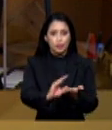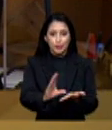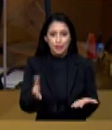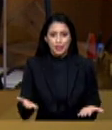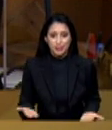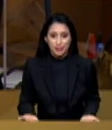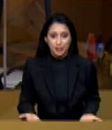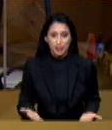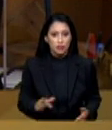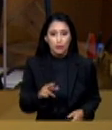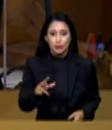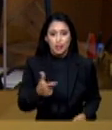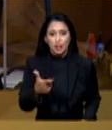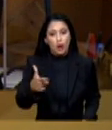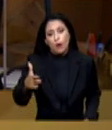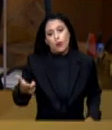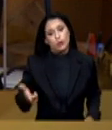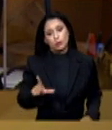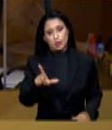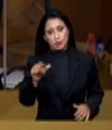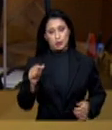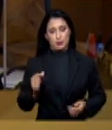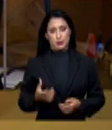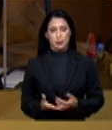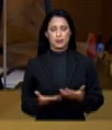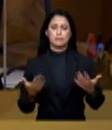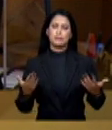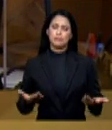caso né não haveria outra alternativa